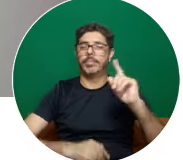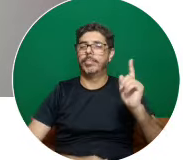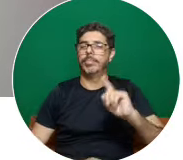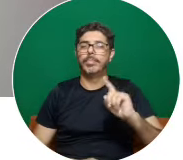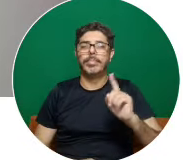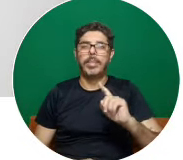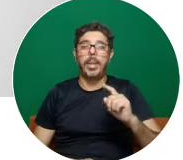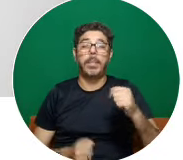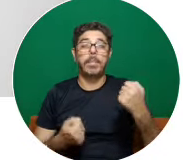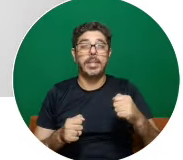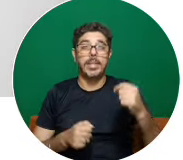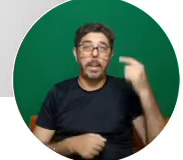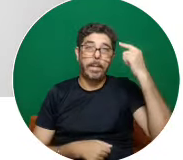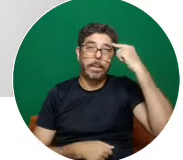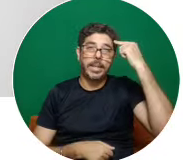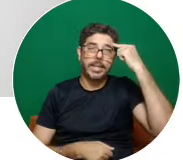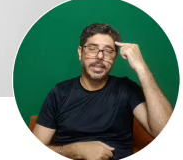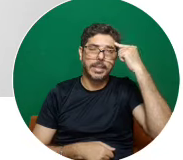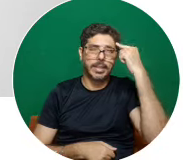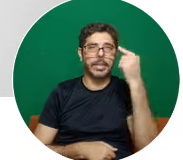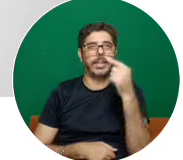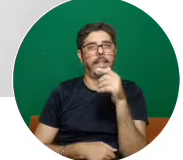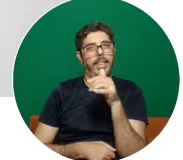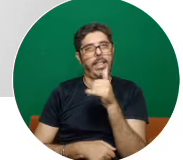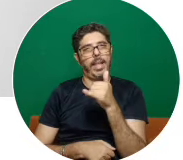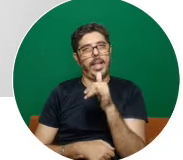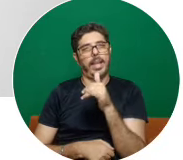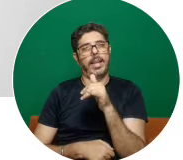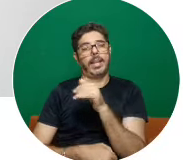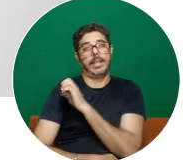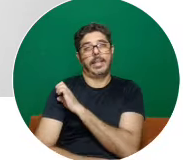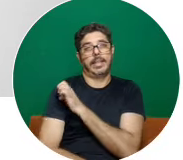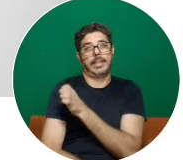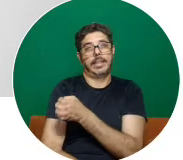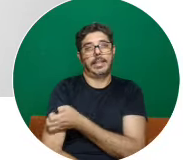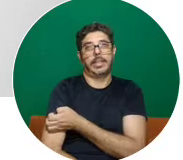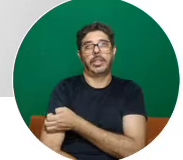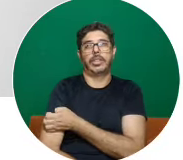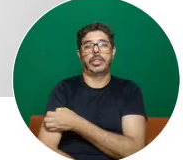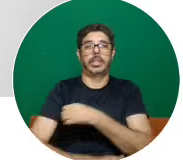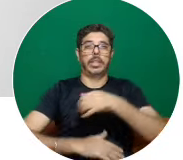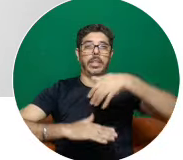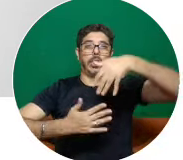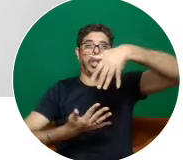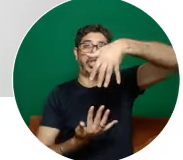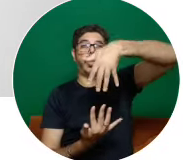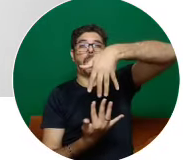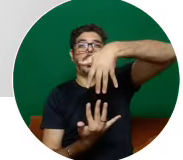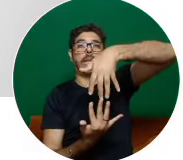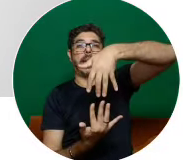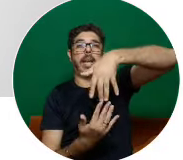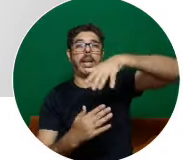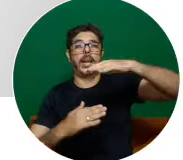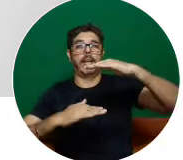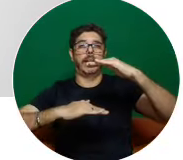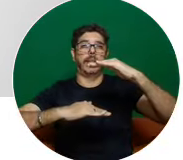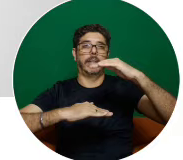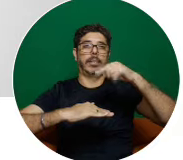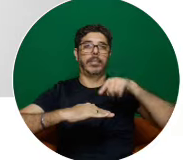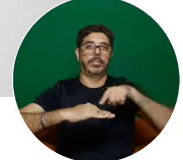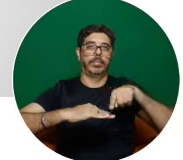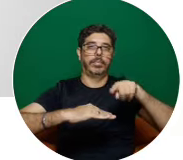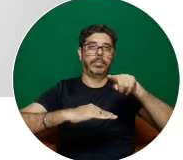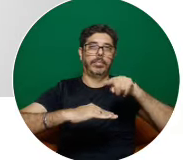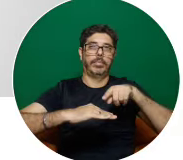mais interessante pensarmos na energia como sendo armazenada no próprio campo elétrico entre as placas. Para trabalhar